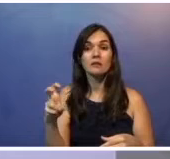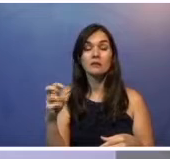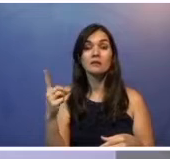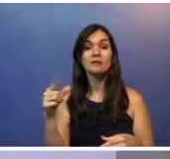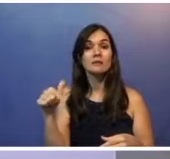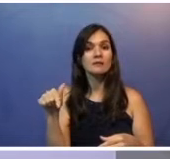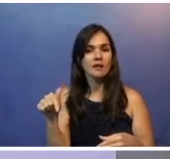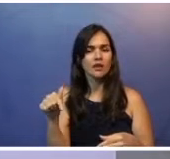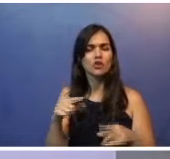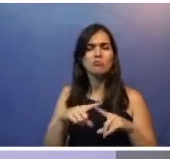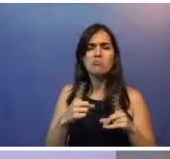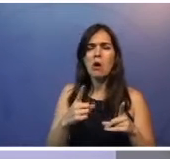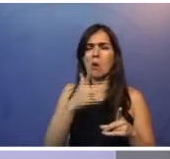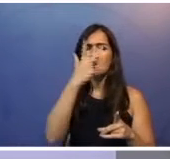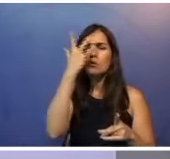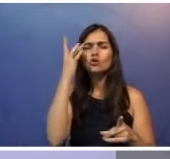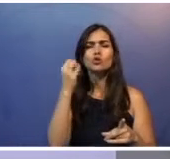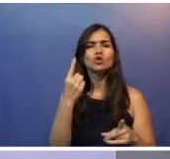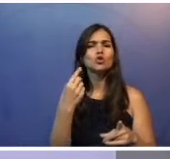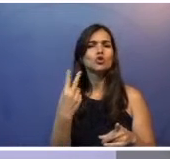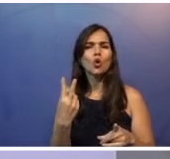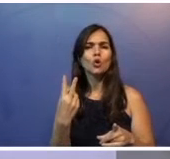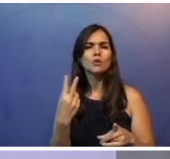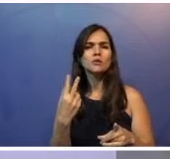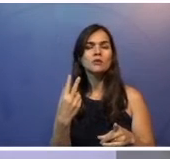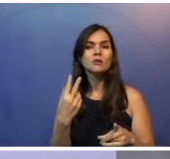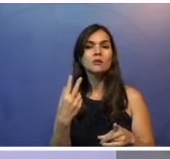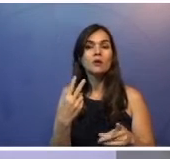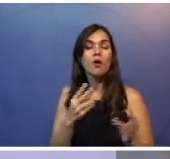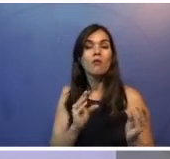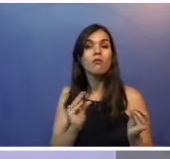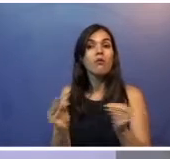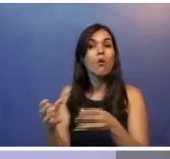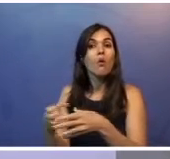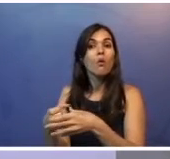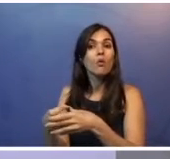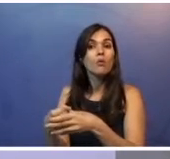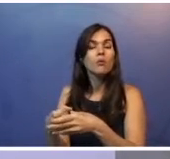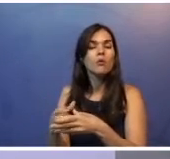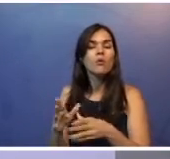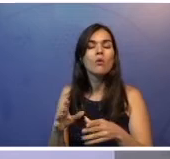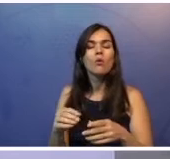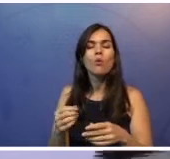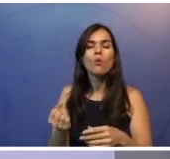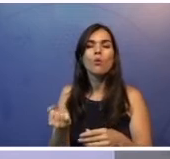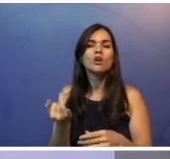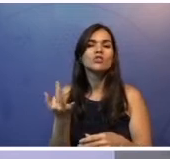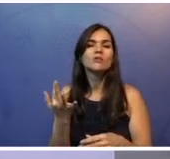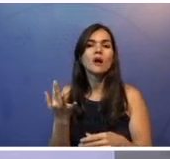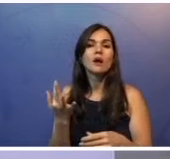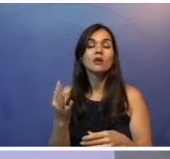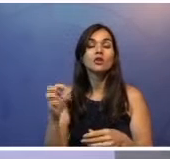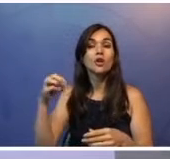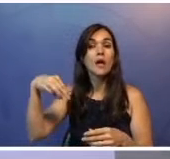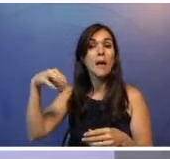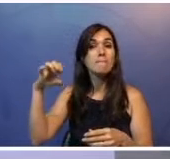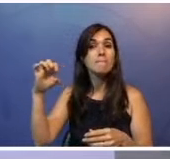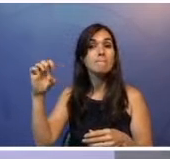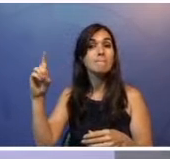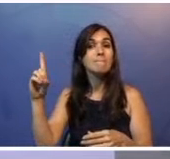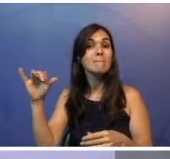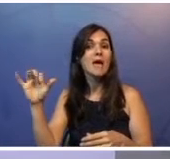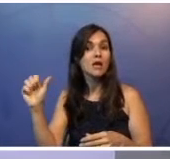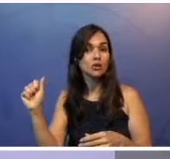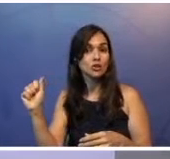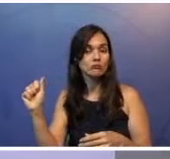e se uma pessoa de 12 anos se juntaram ao grupo O que acontecerá com a média de idade desse grupo então aqui eu vou ter que